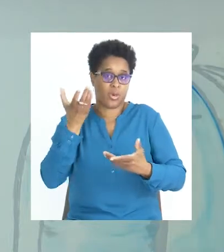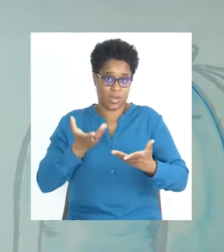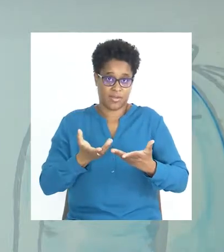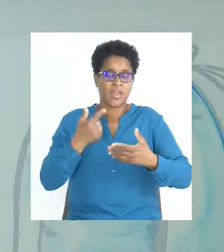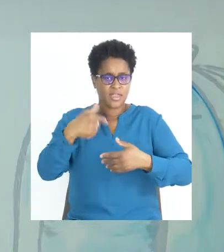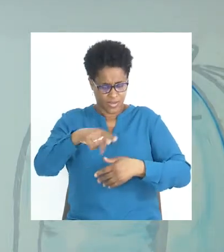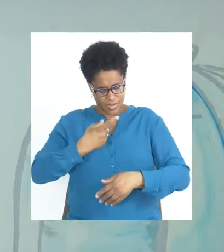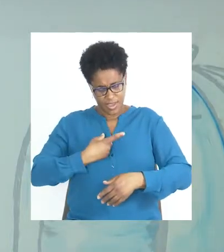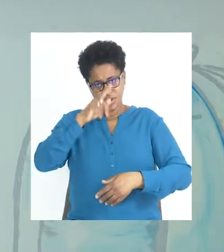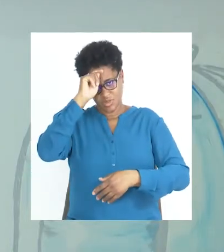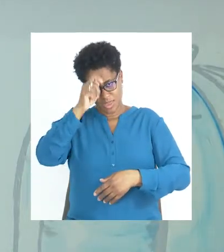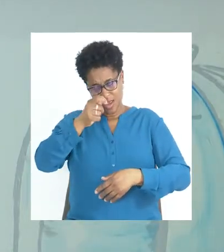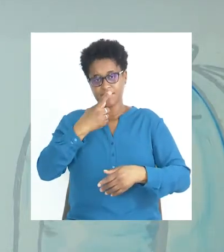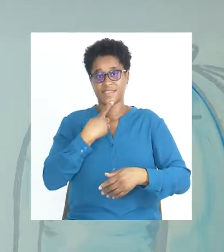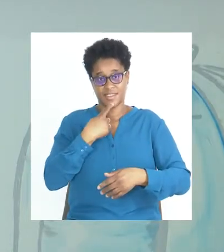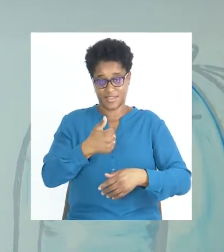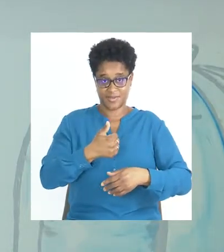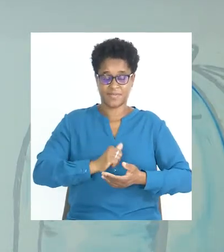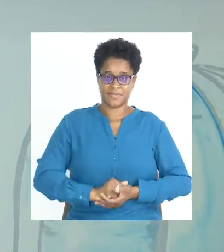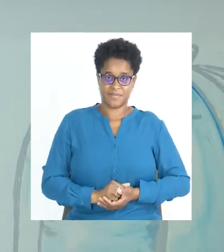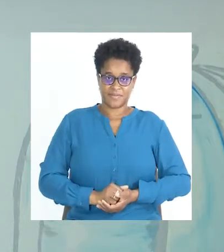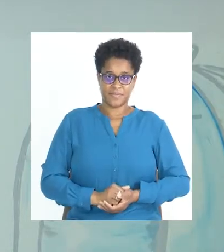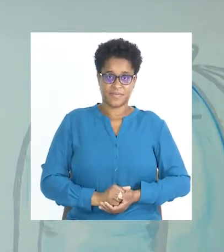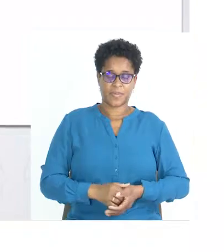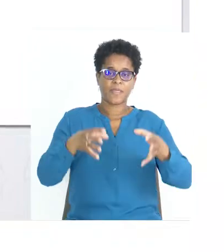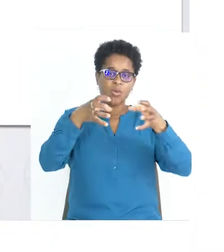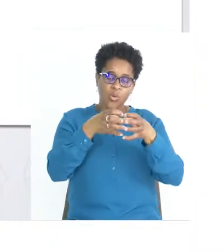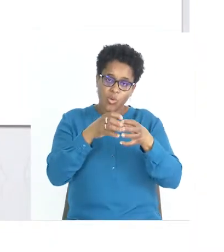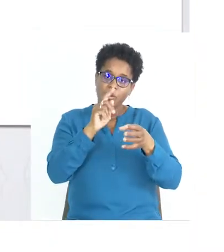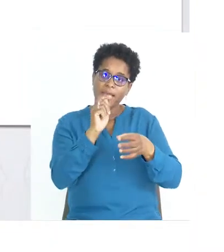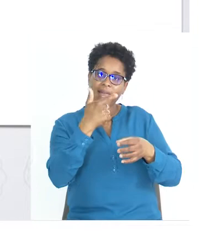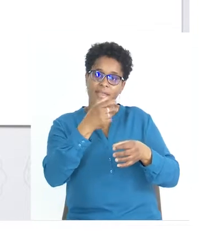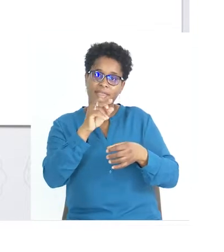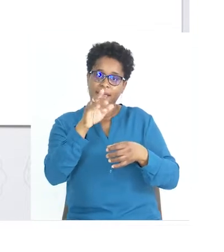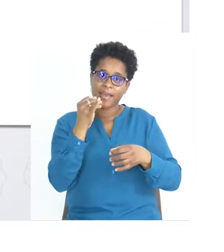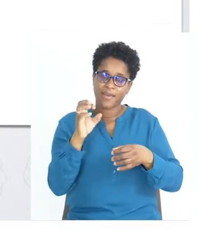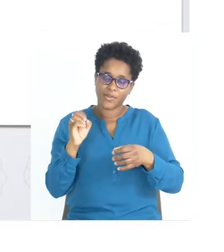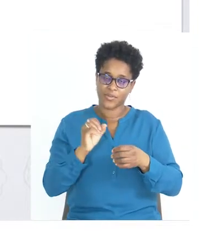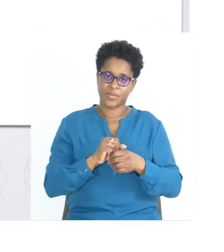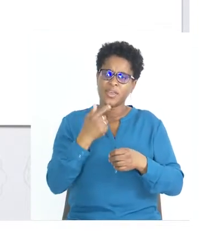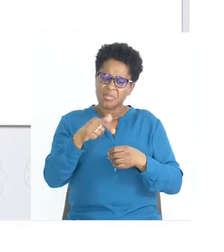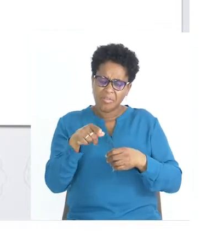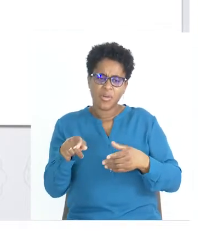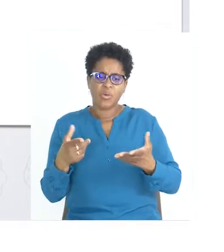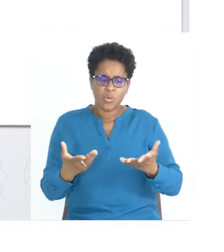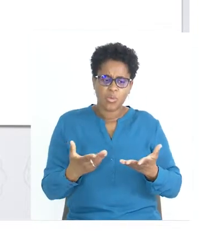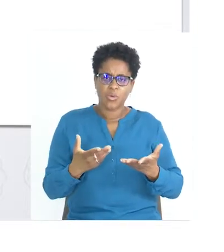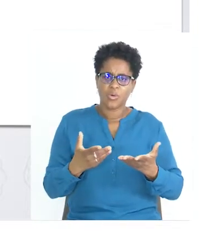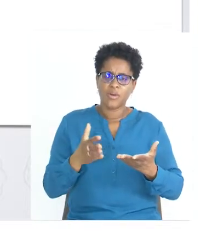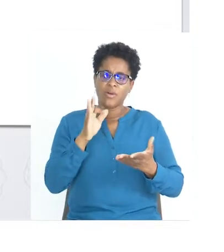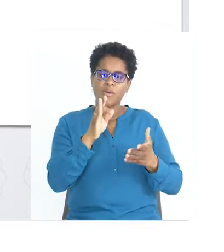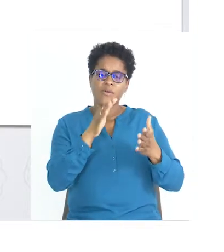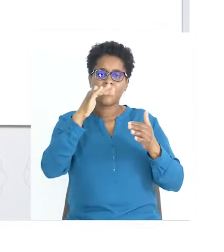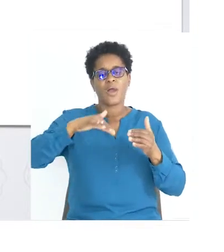cultura deve ser respeitada. Está bem? O grupo etário. O grupo etário tem a ver